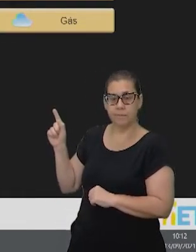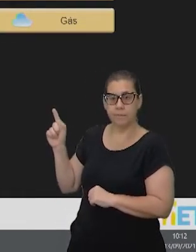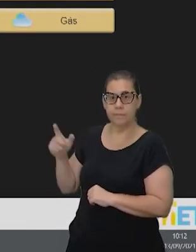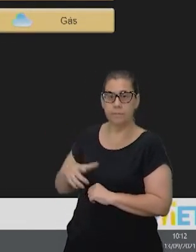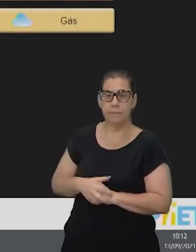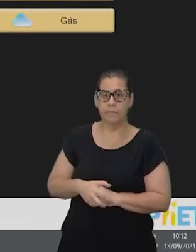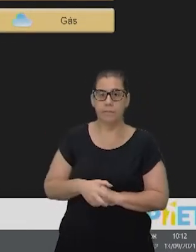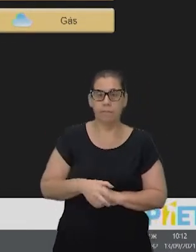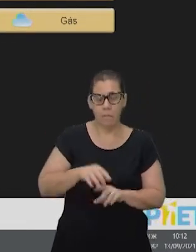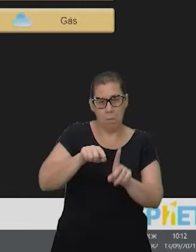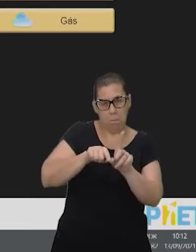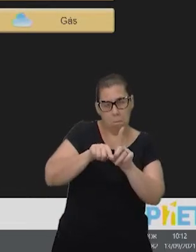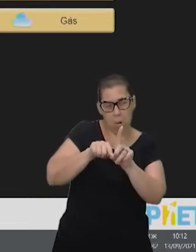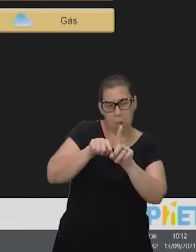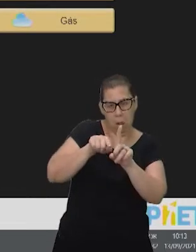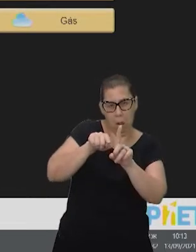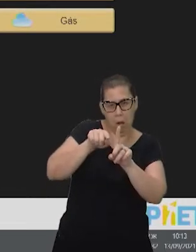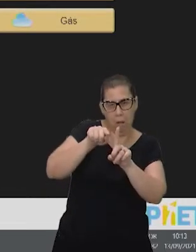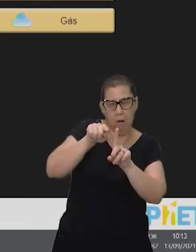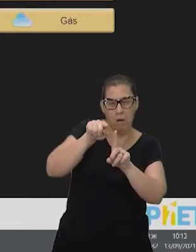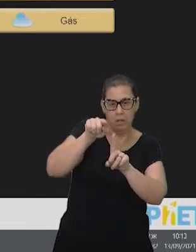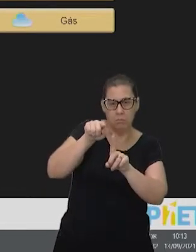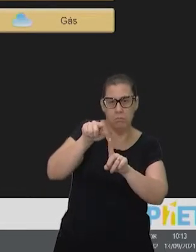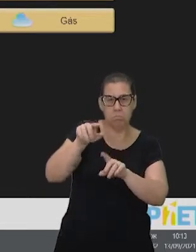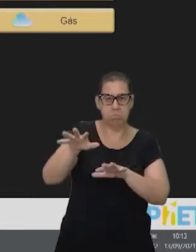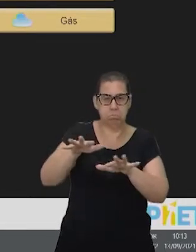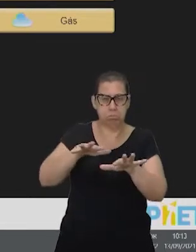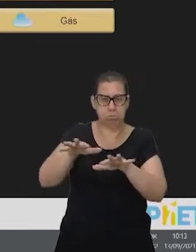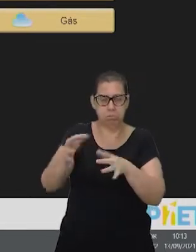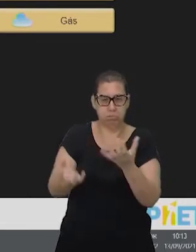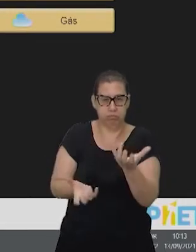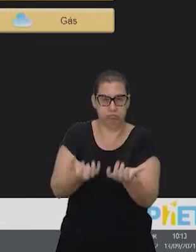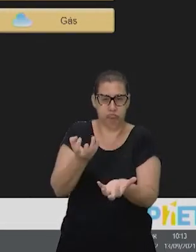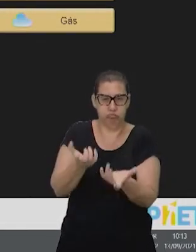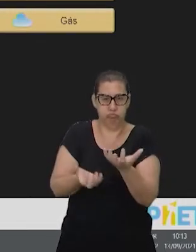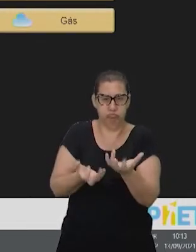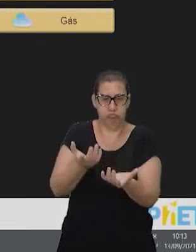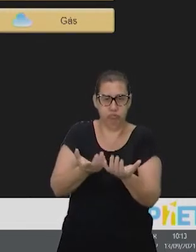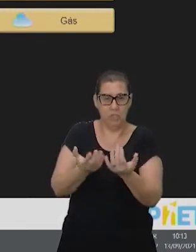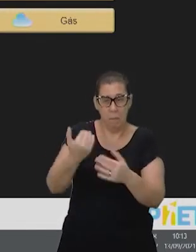está 106 graus Celsius, é o grau de agitação. Quanto mais eu